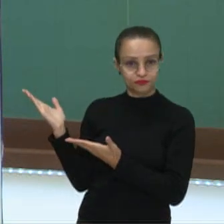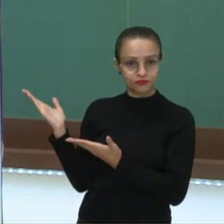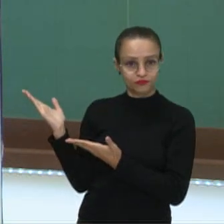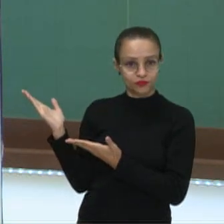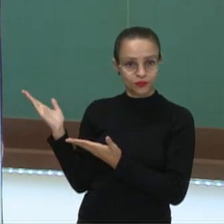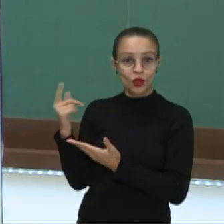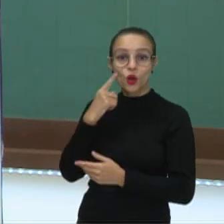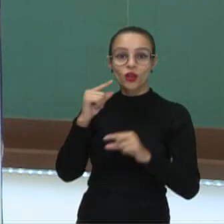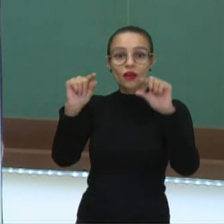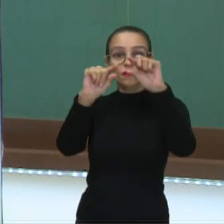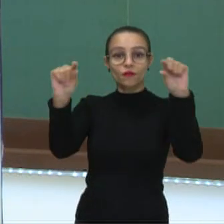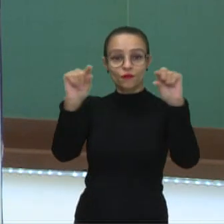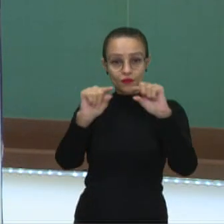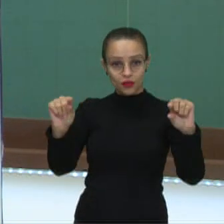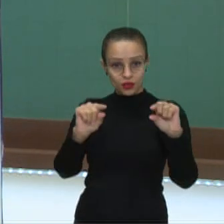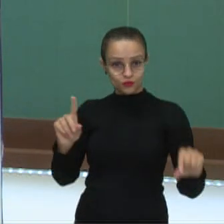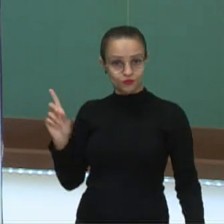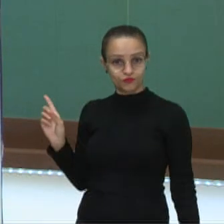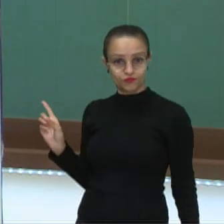os versos do poema.